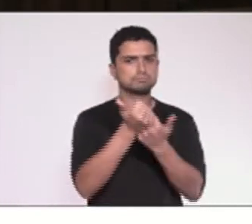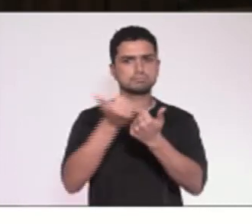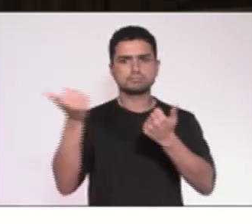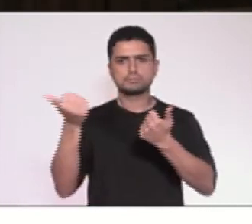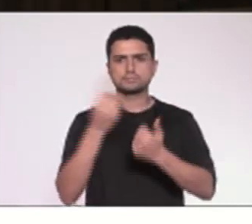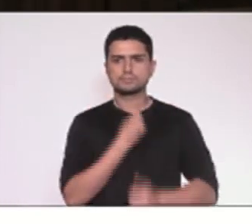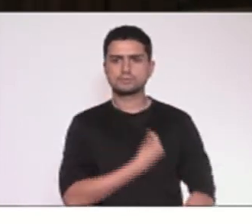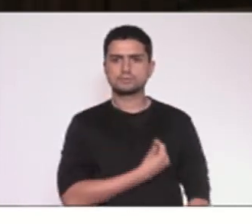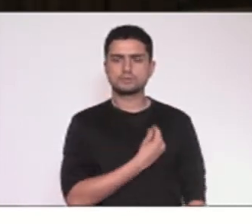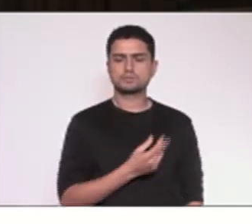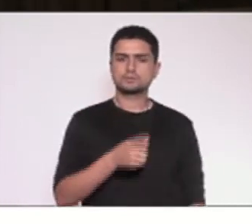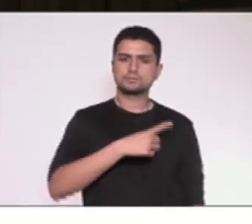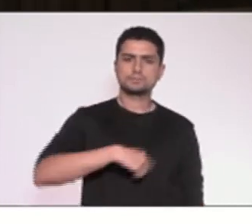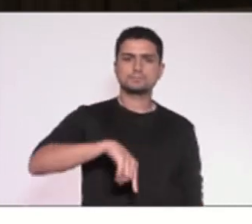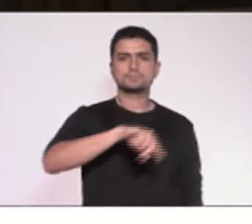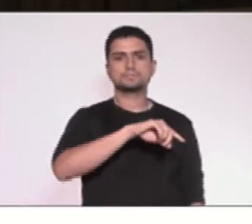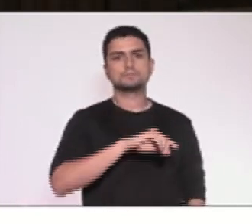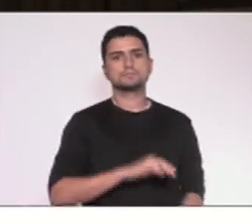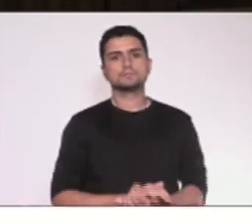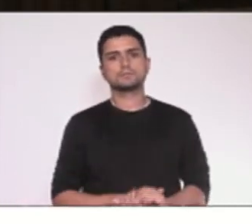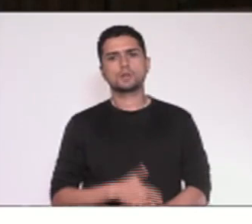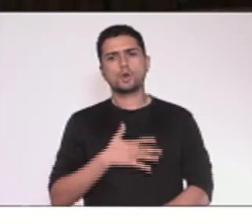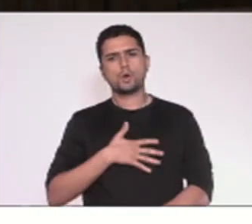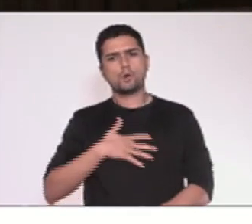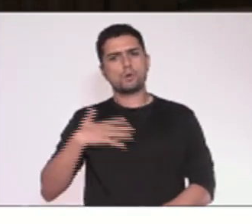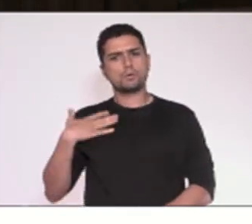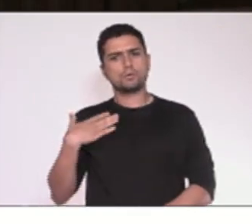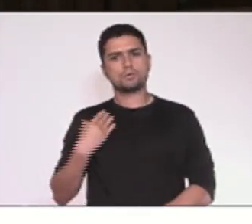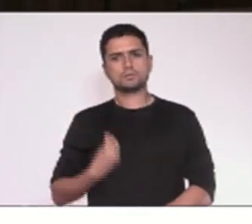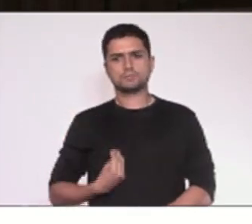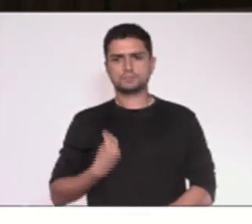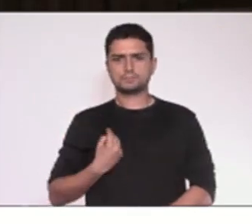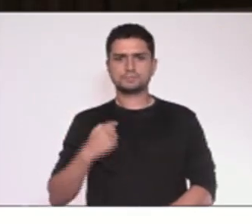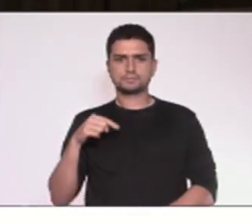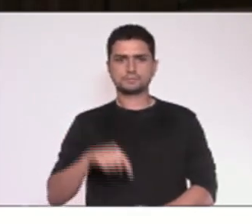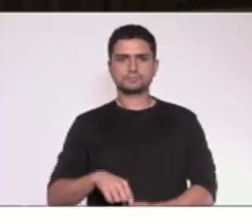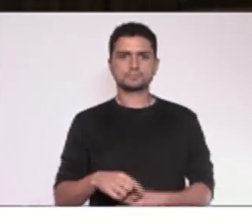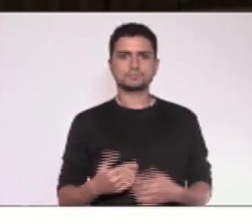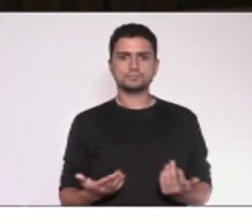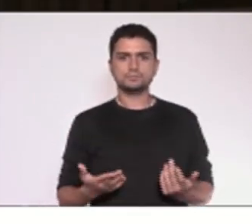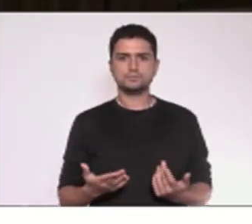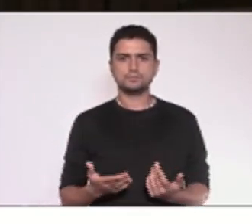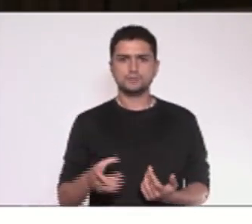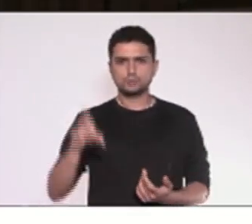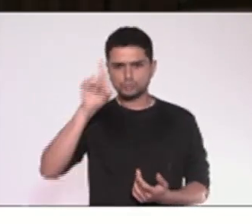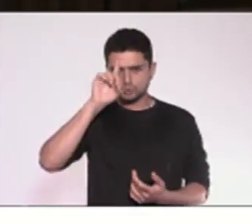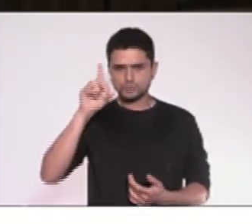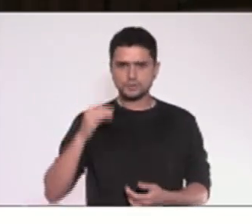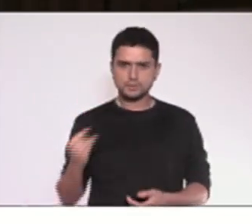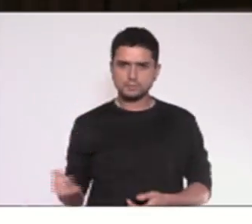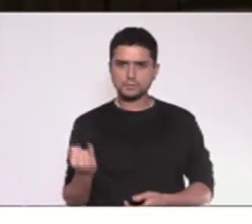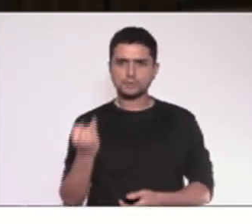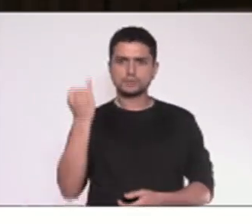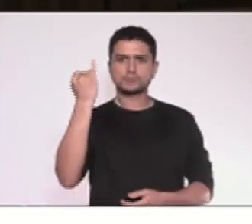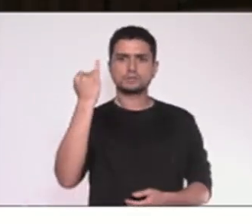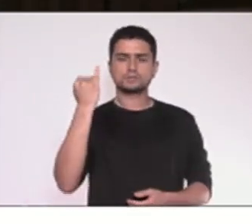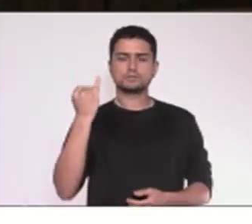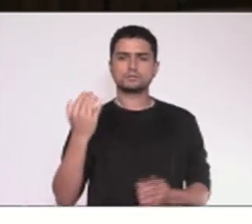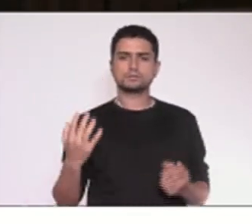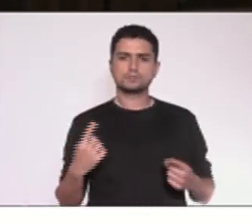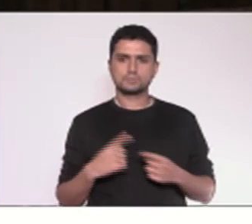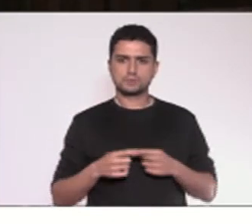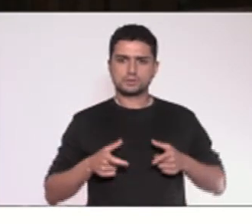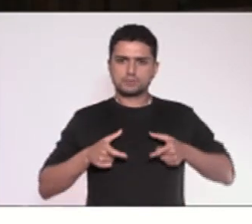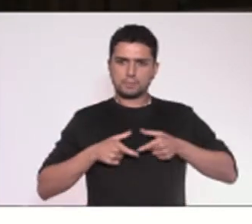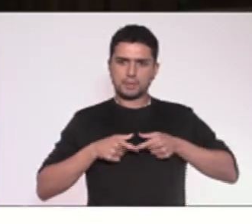senhores. É para mim motivo de grande honra estar aqui nessa data, receber essa tão importante comenda da